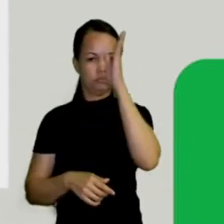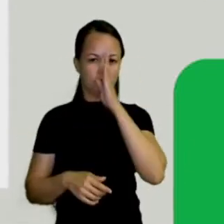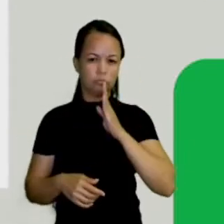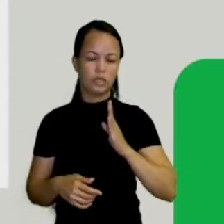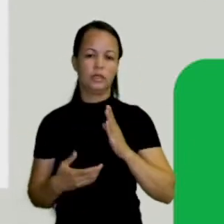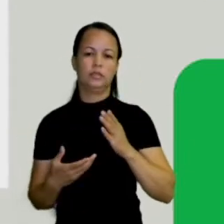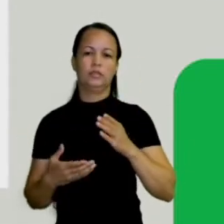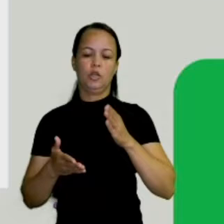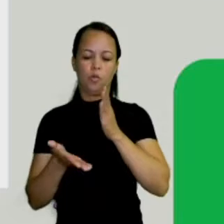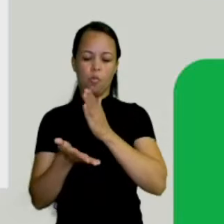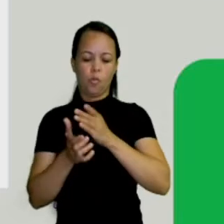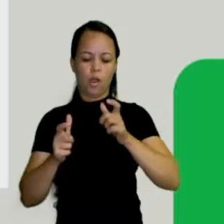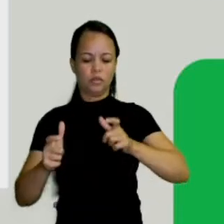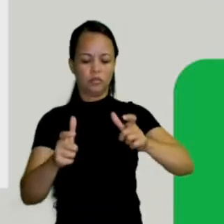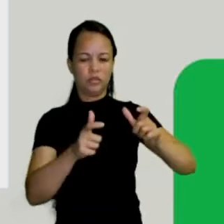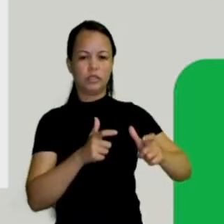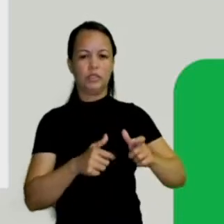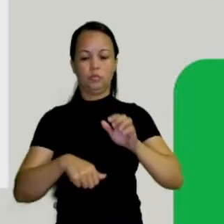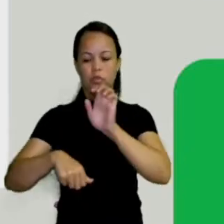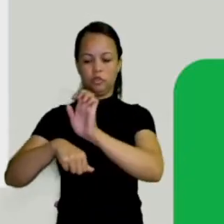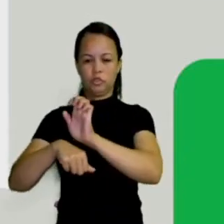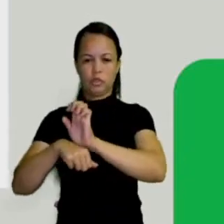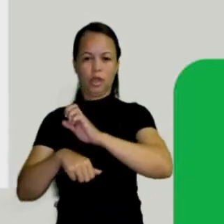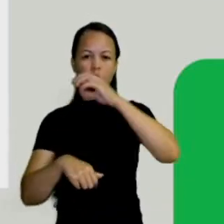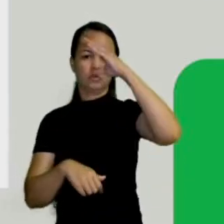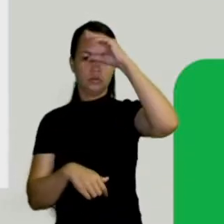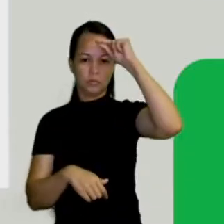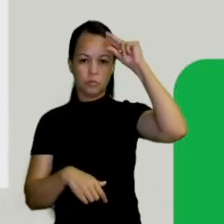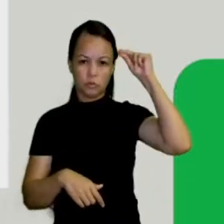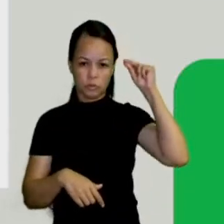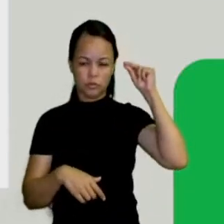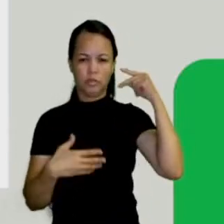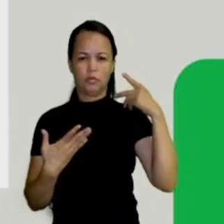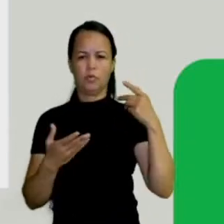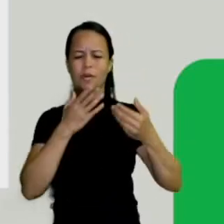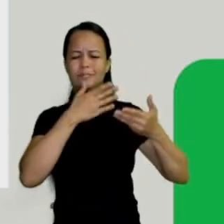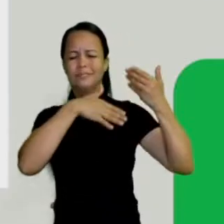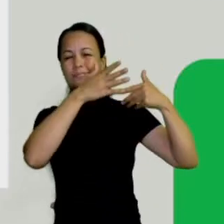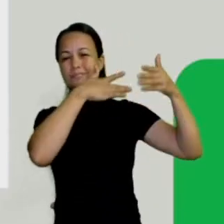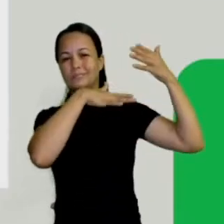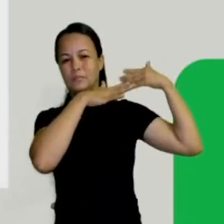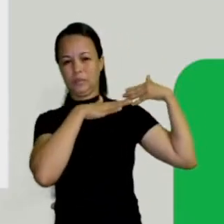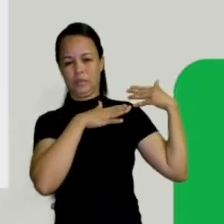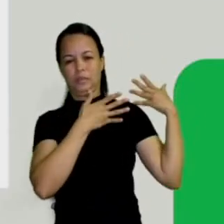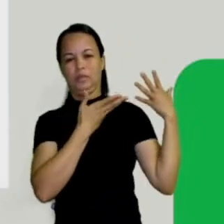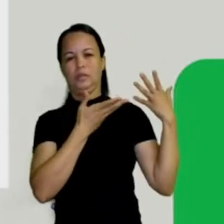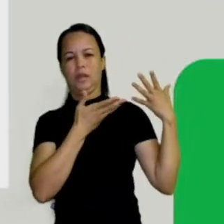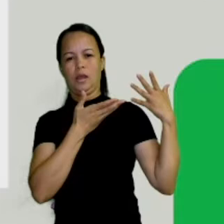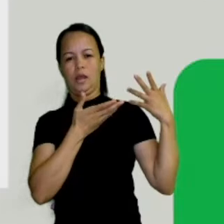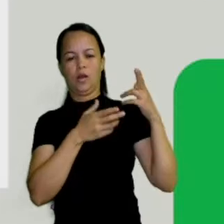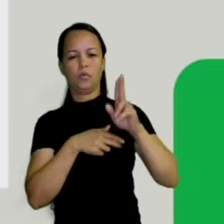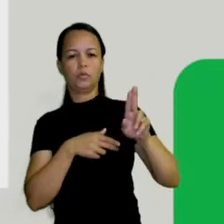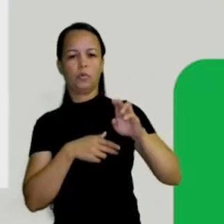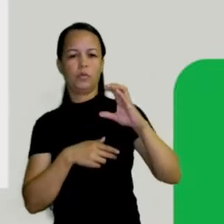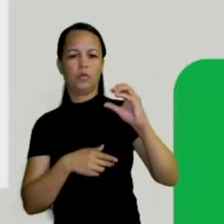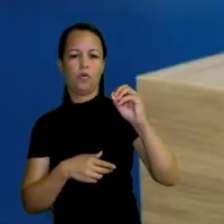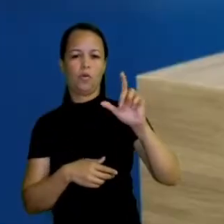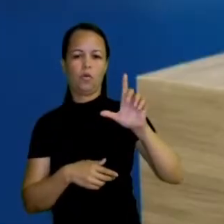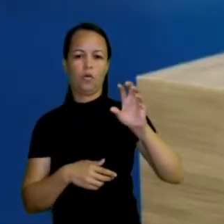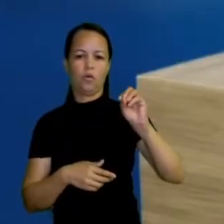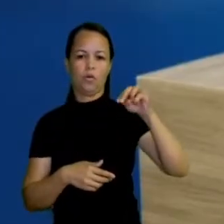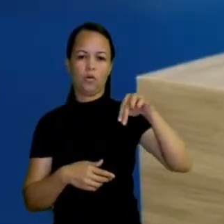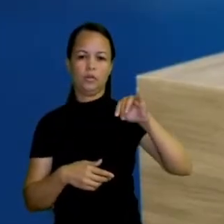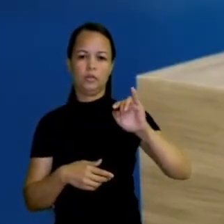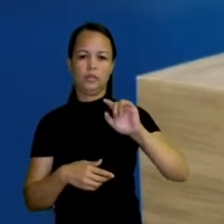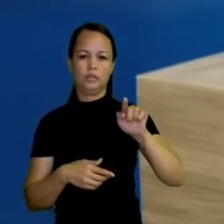em estados e municípios, mas desde a época lá da chamada colonização já